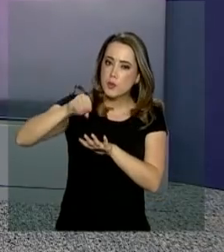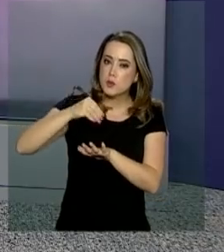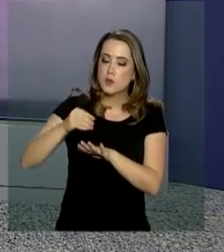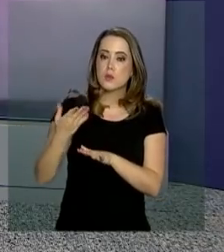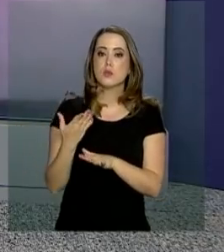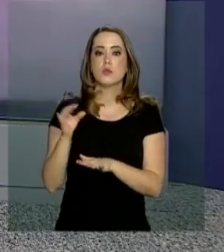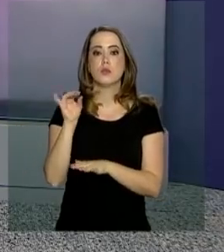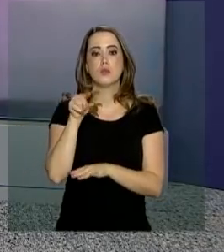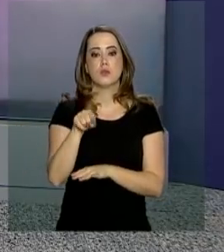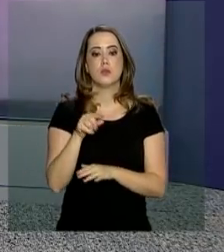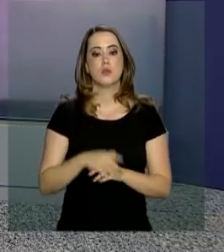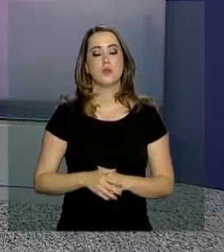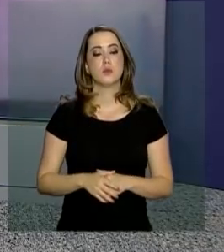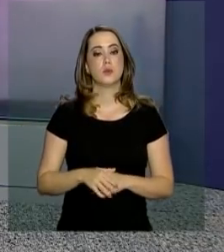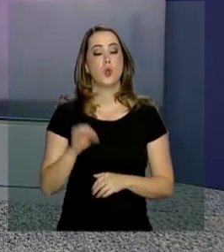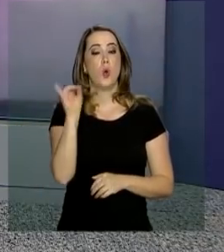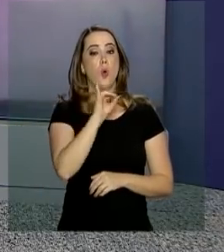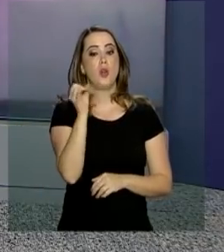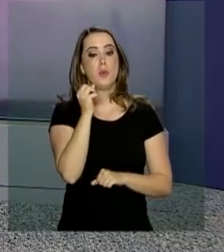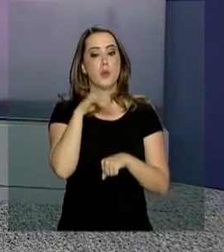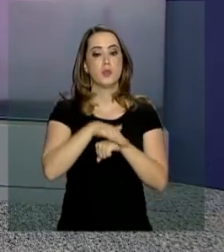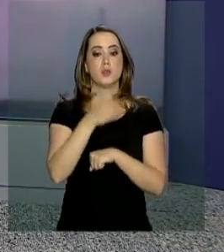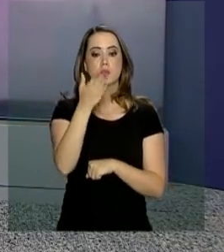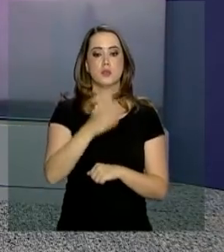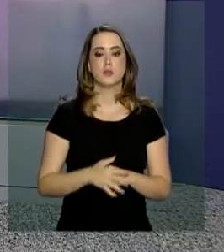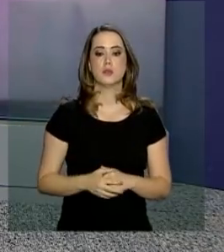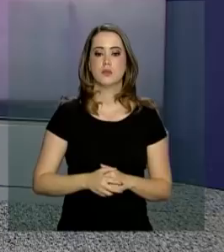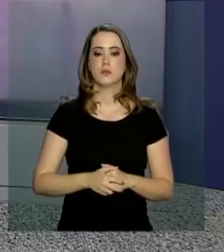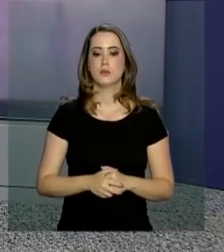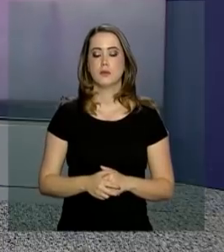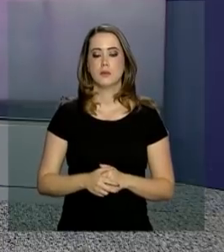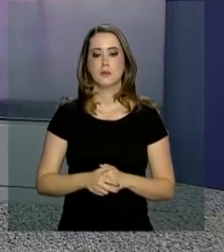esse assunto. Olá, Pablo, boa noite.